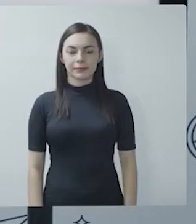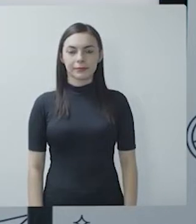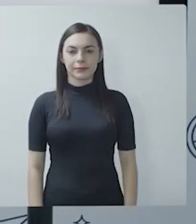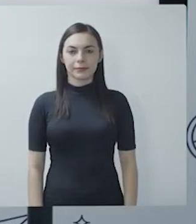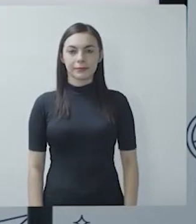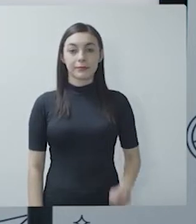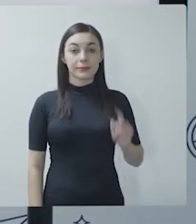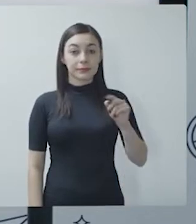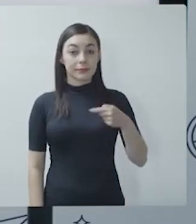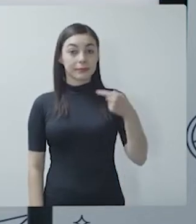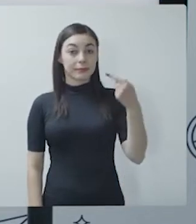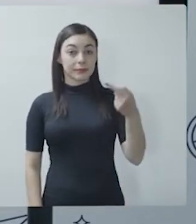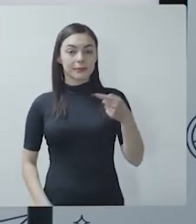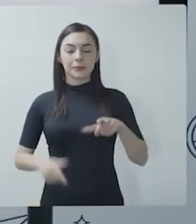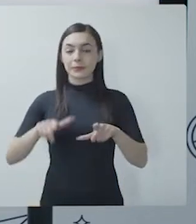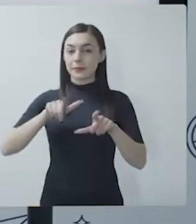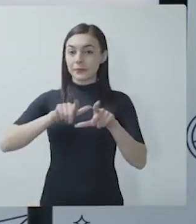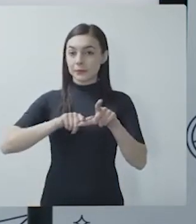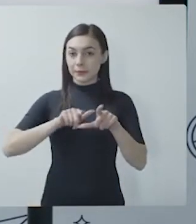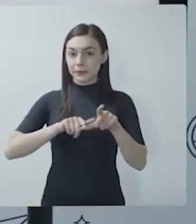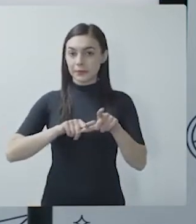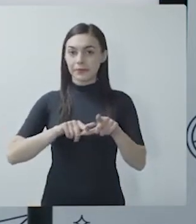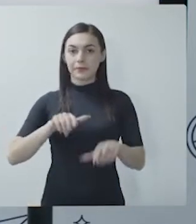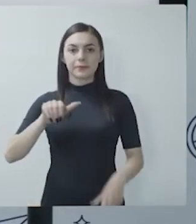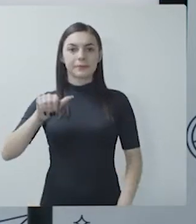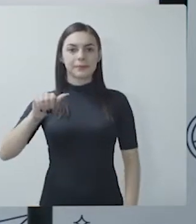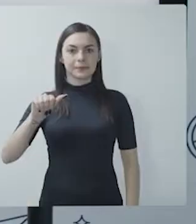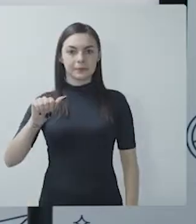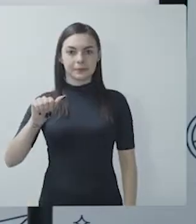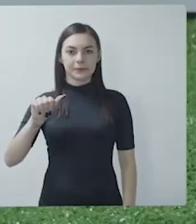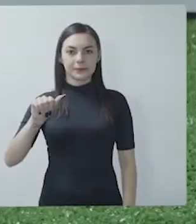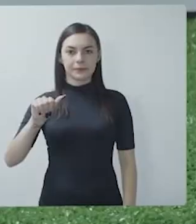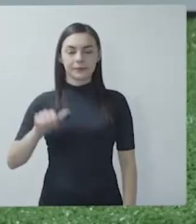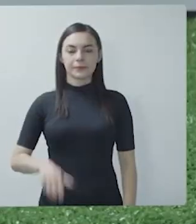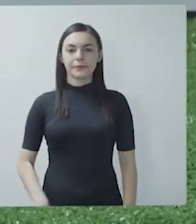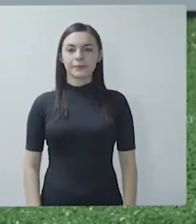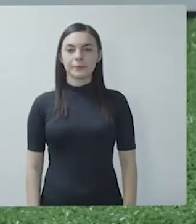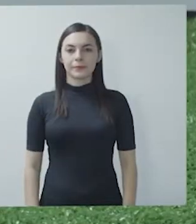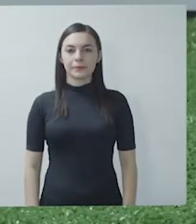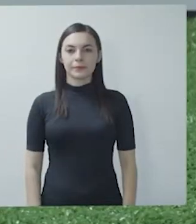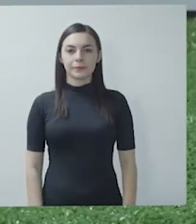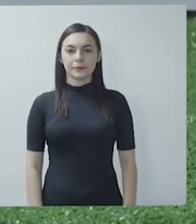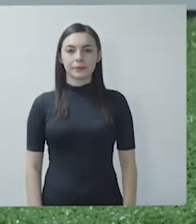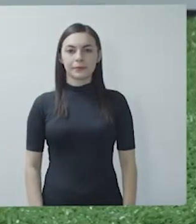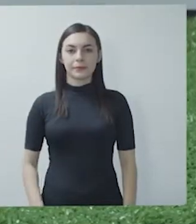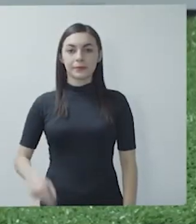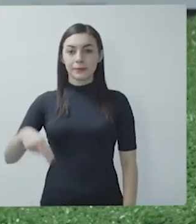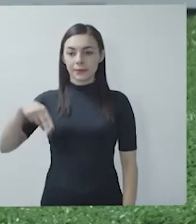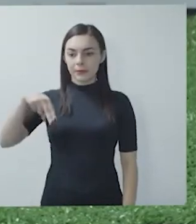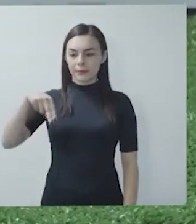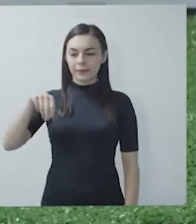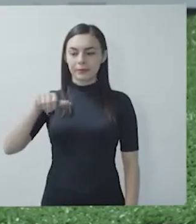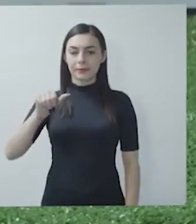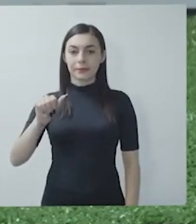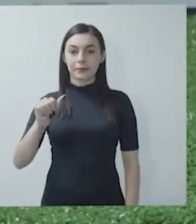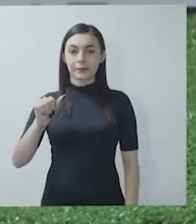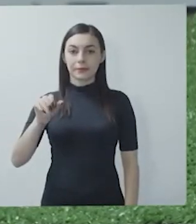Em seguida, a letra A. E formamos